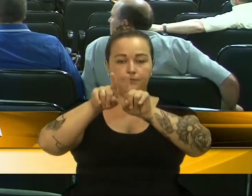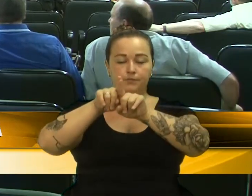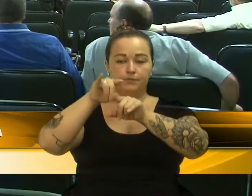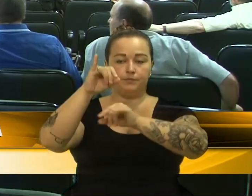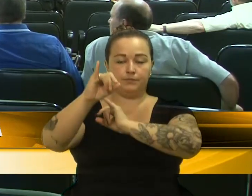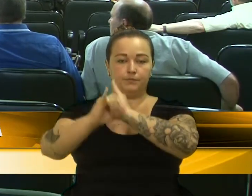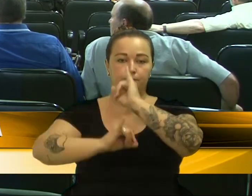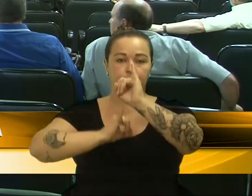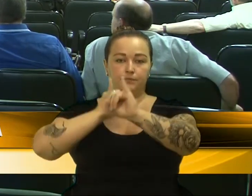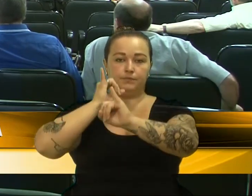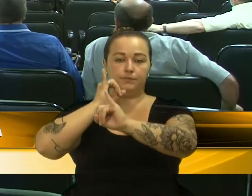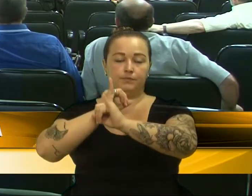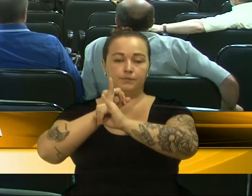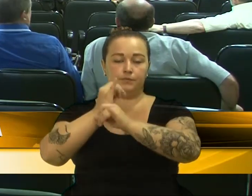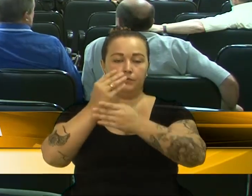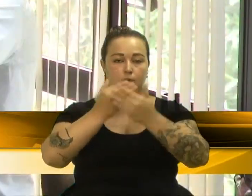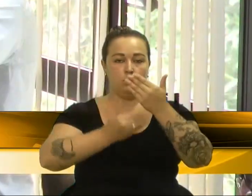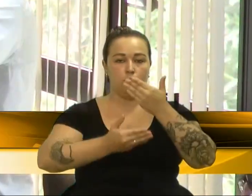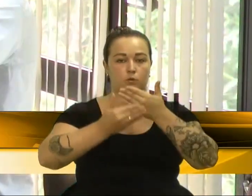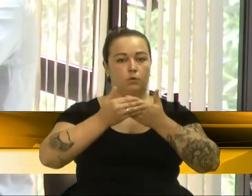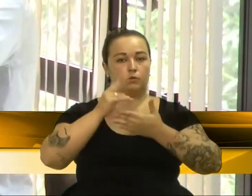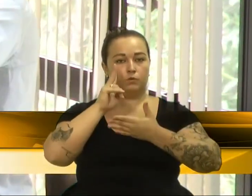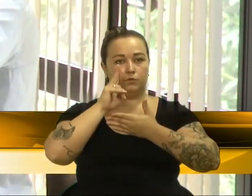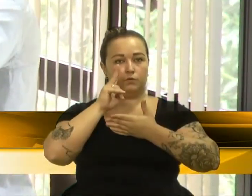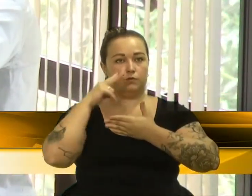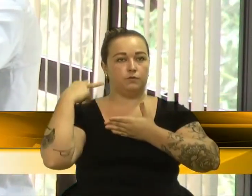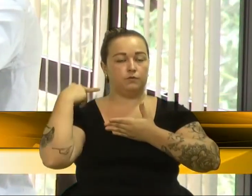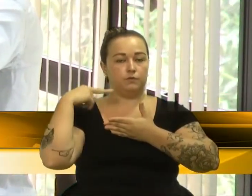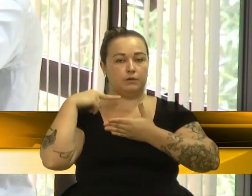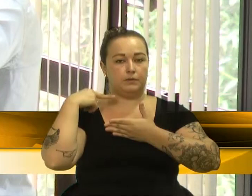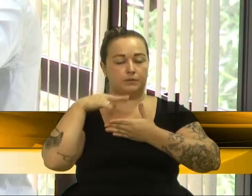todos os vereadores e vereadoras aqui presentes nessa